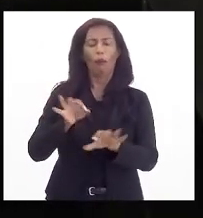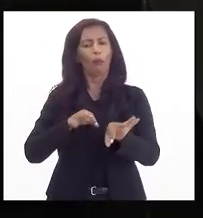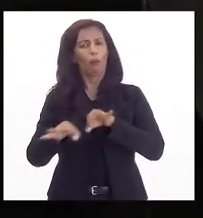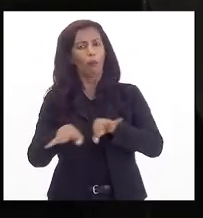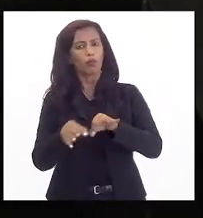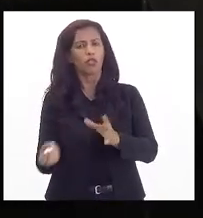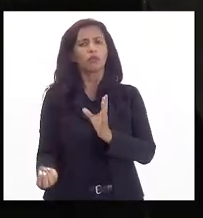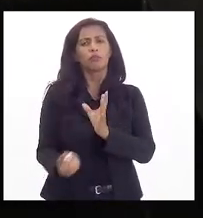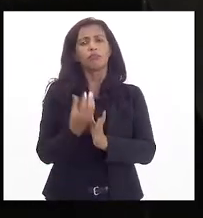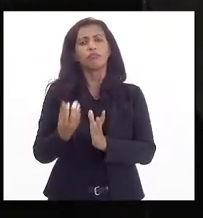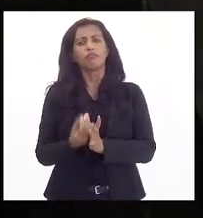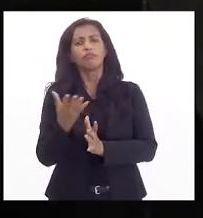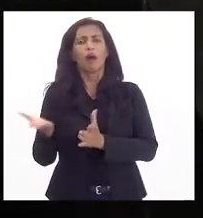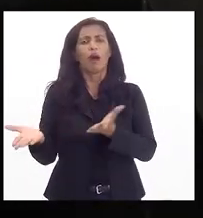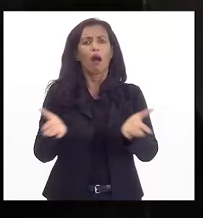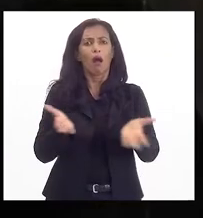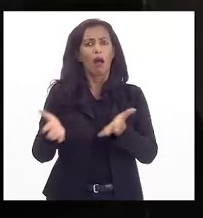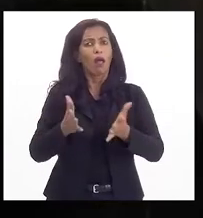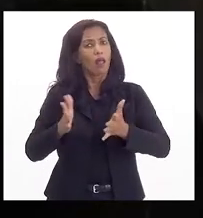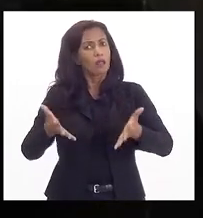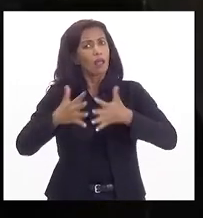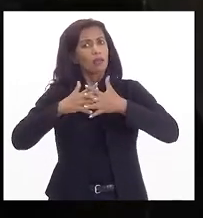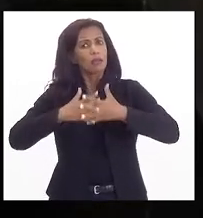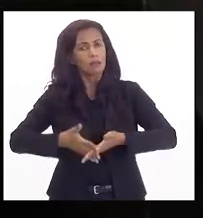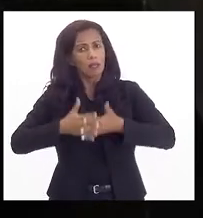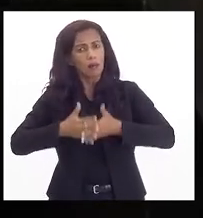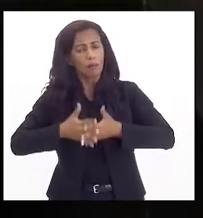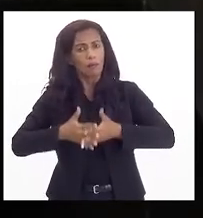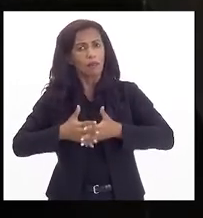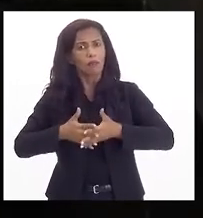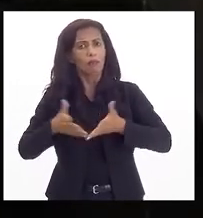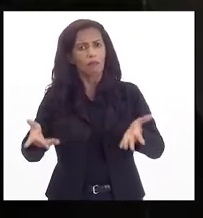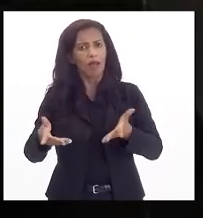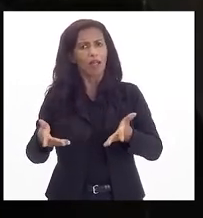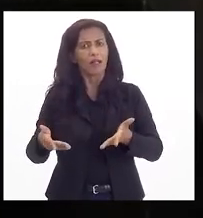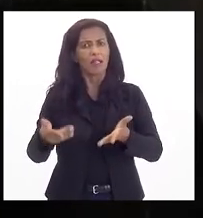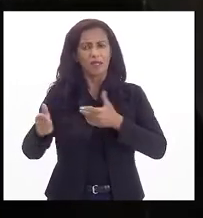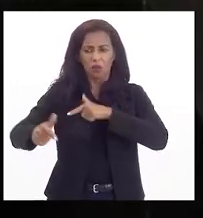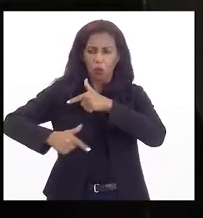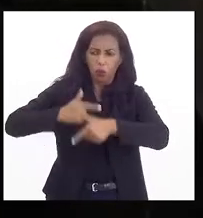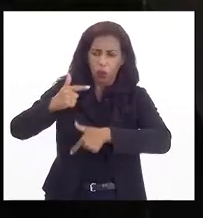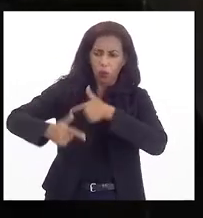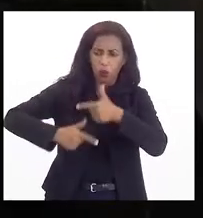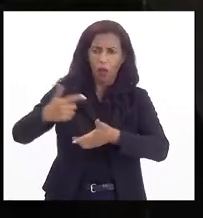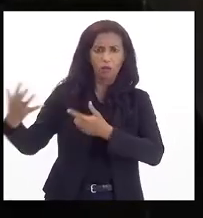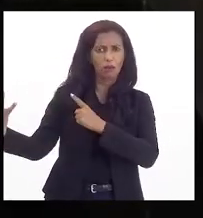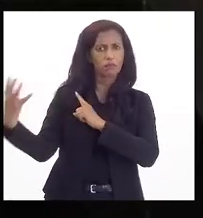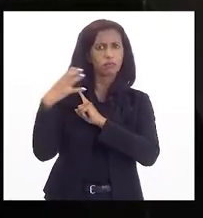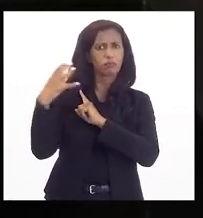e estimativas, inclusive atrapalha essa burocratização, essa pressão